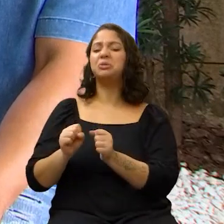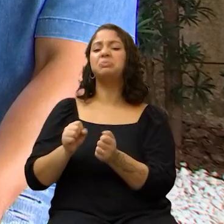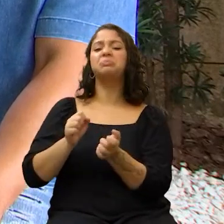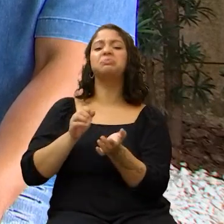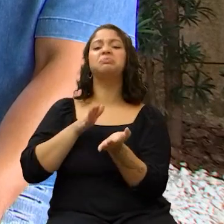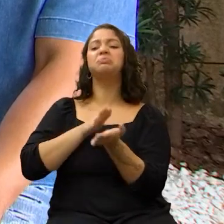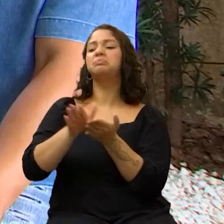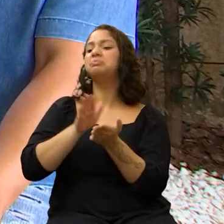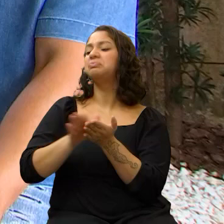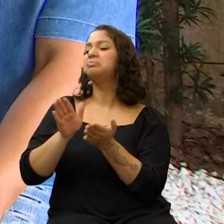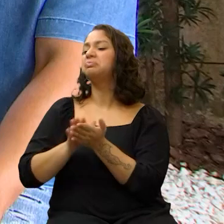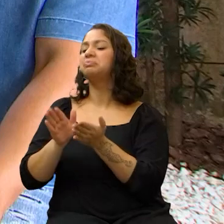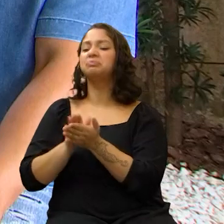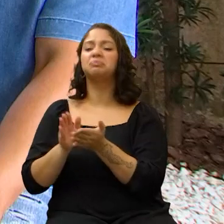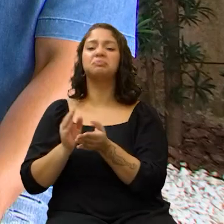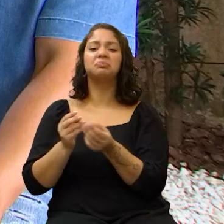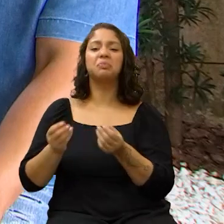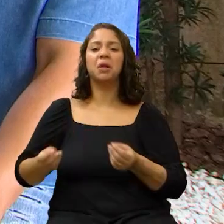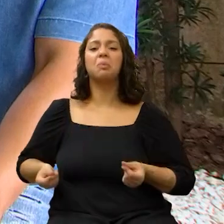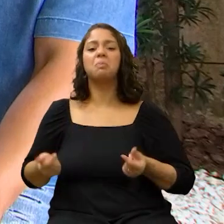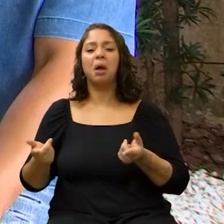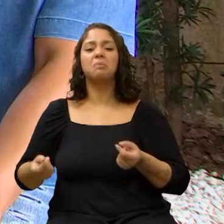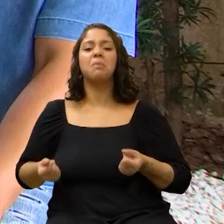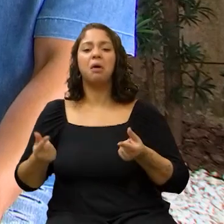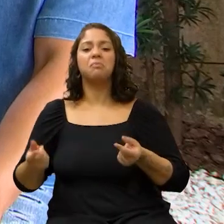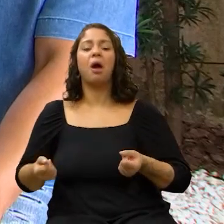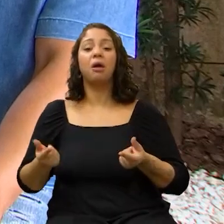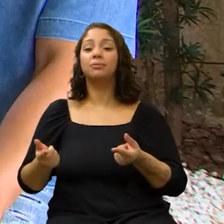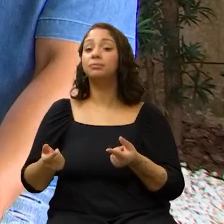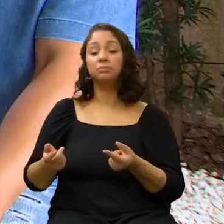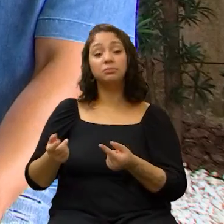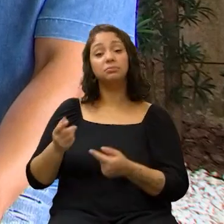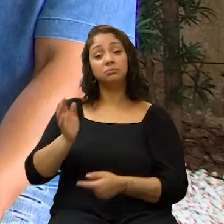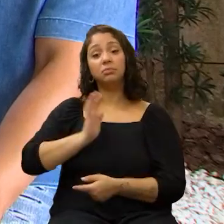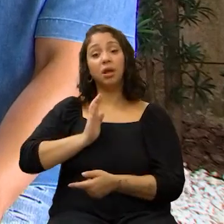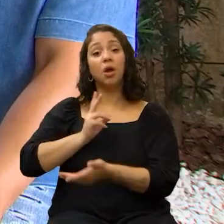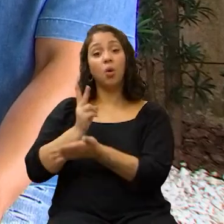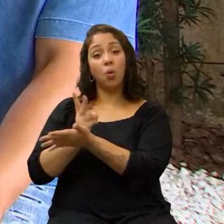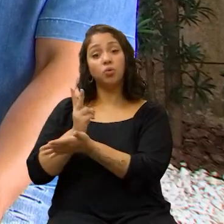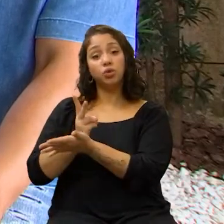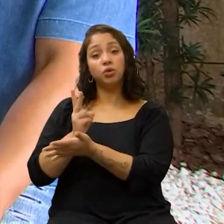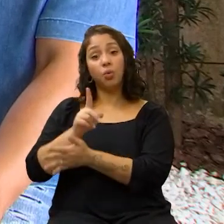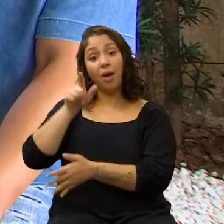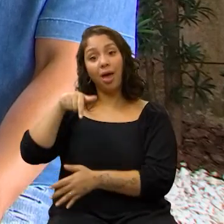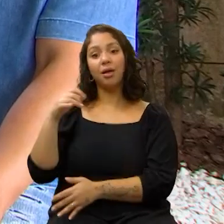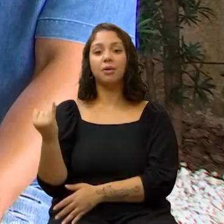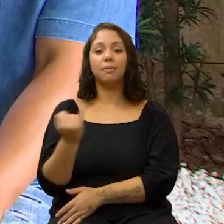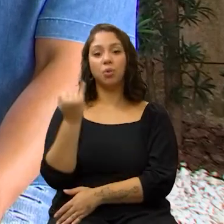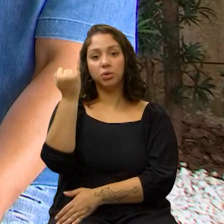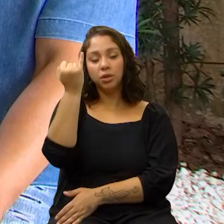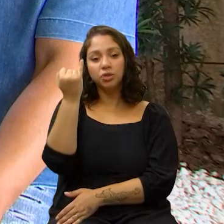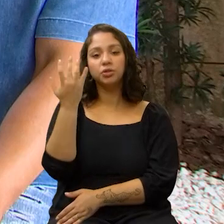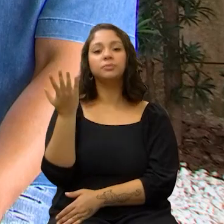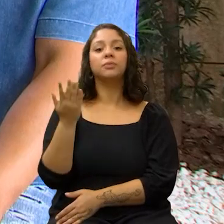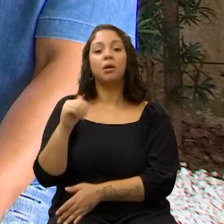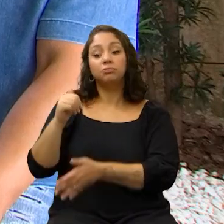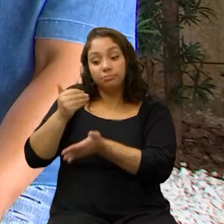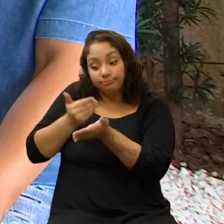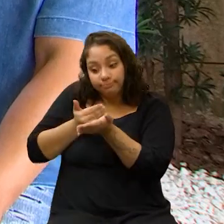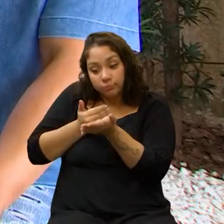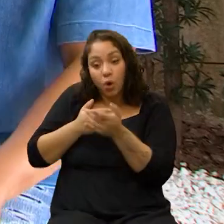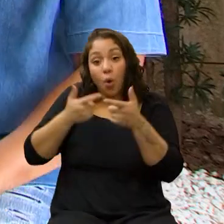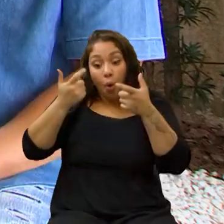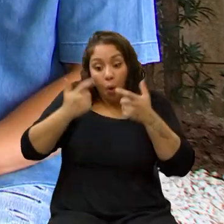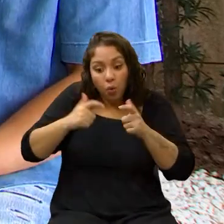elas depreciem dos patrimônios familiares. Então o ponto de partida é importante, o zero, né, o